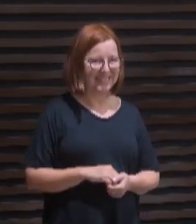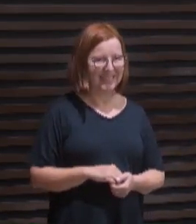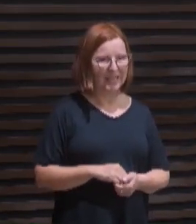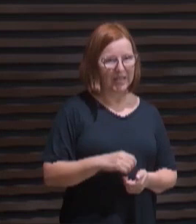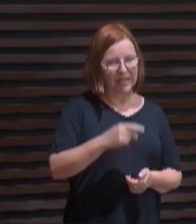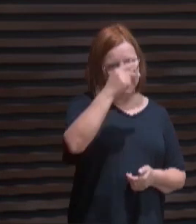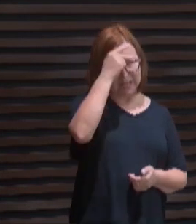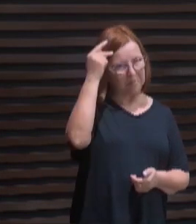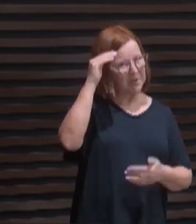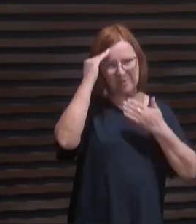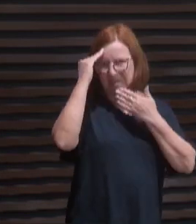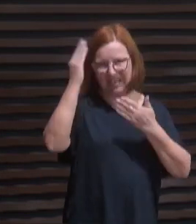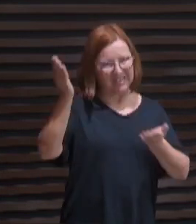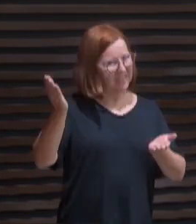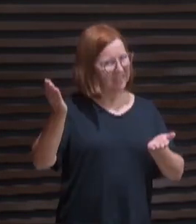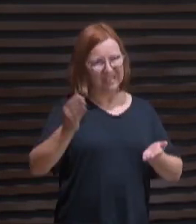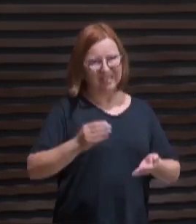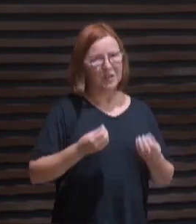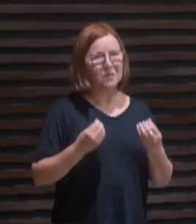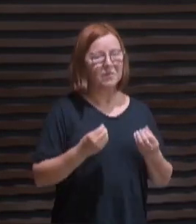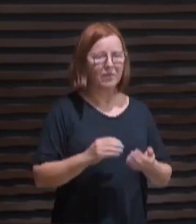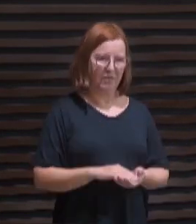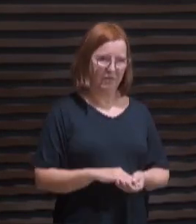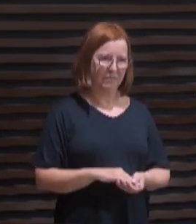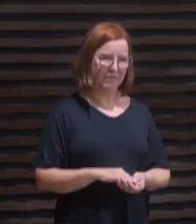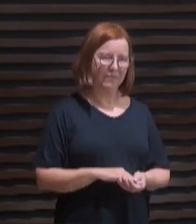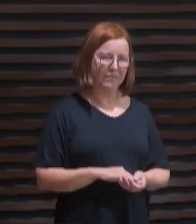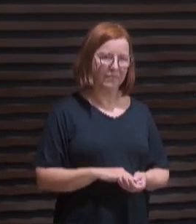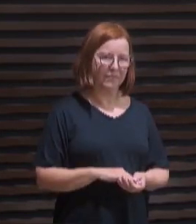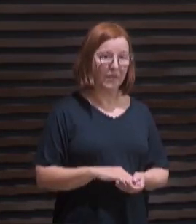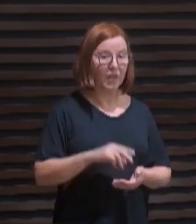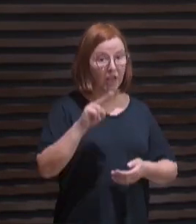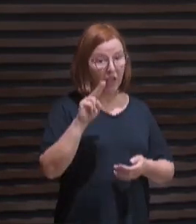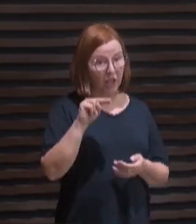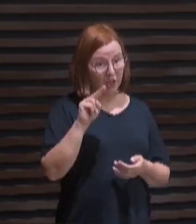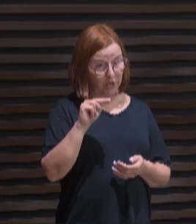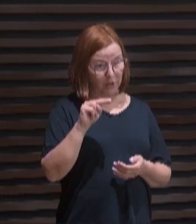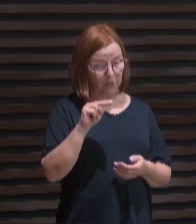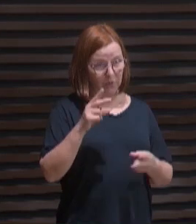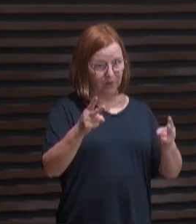Ingratos. Meu Deus. Eu nunca vi tanta ingratidão.